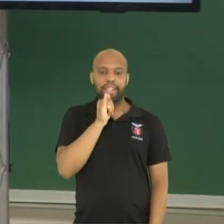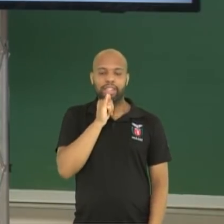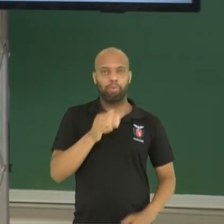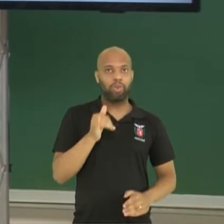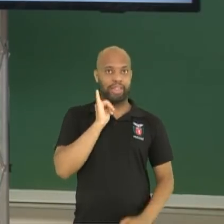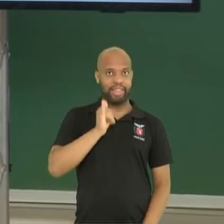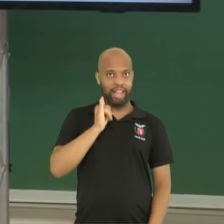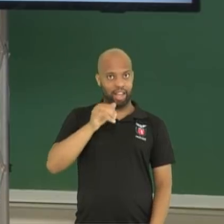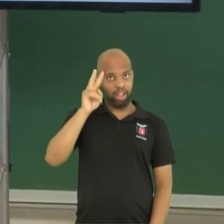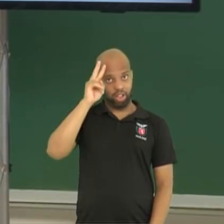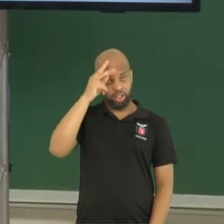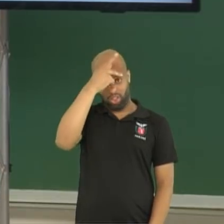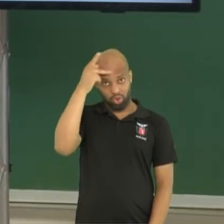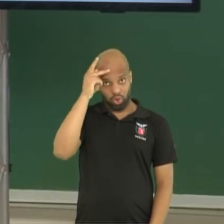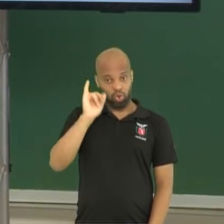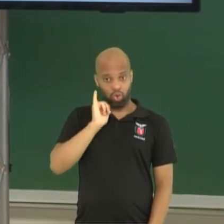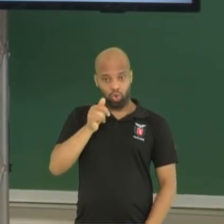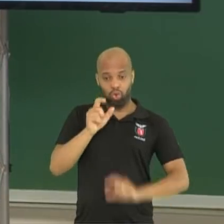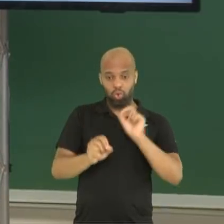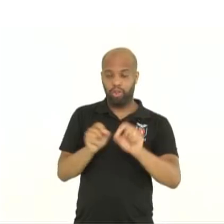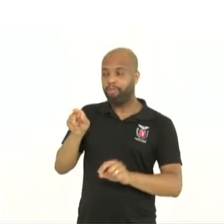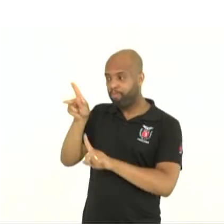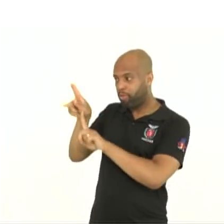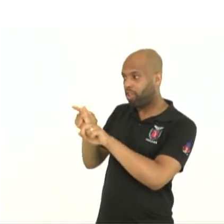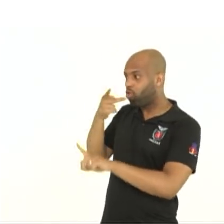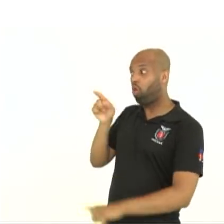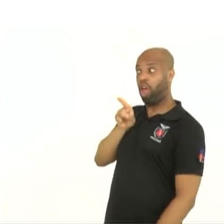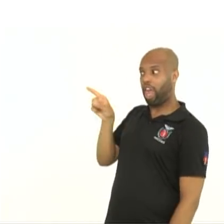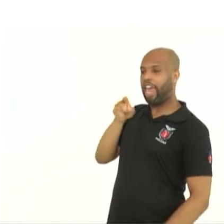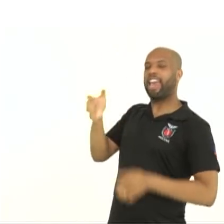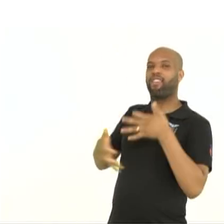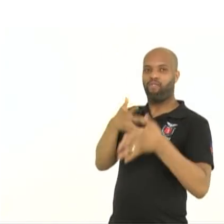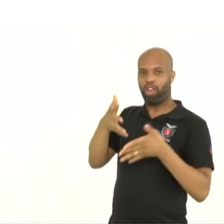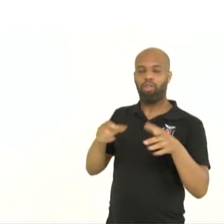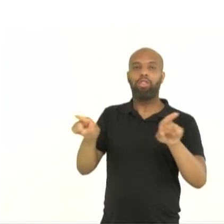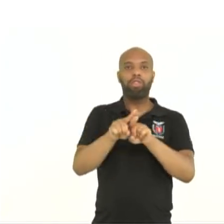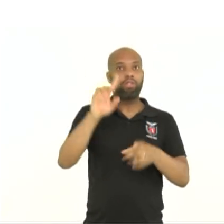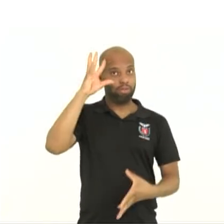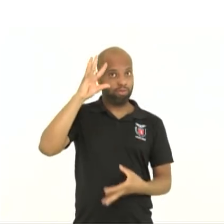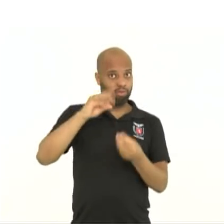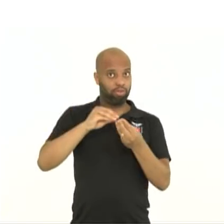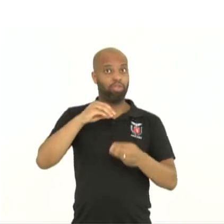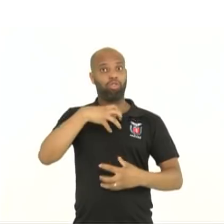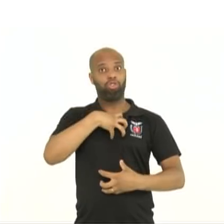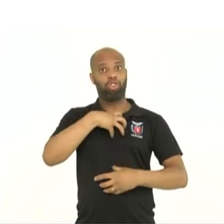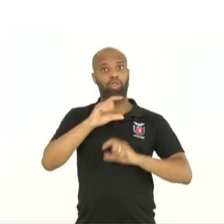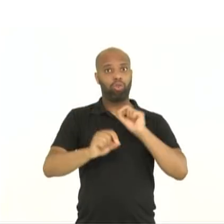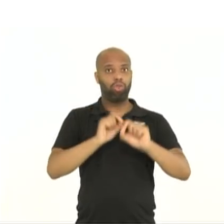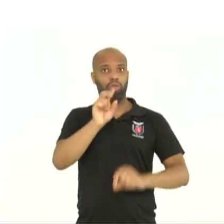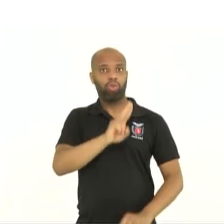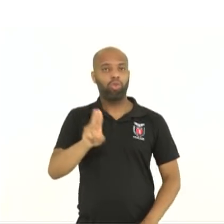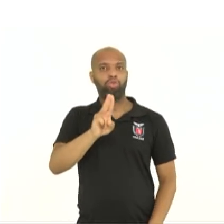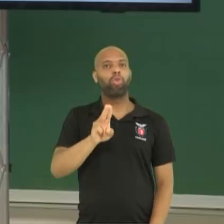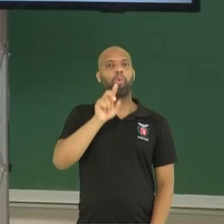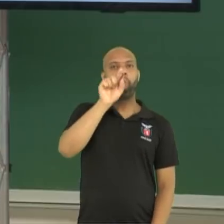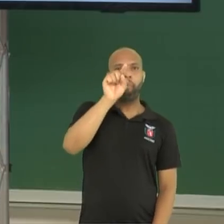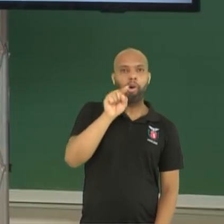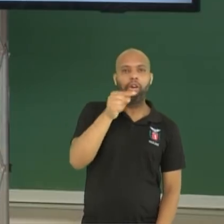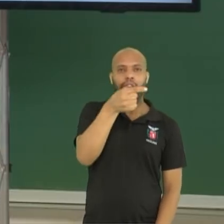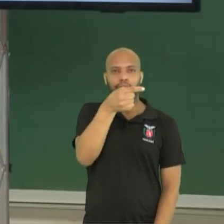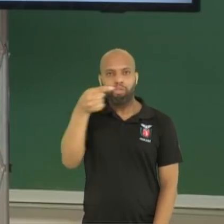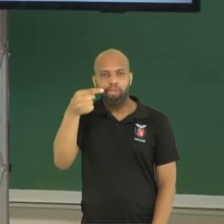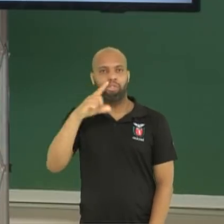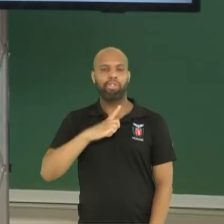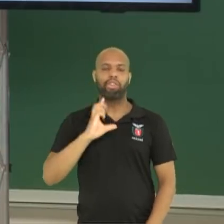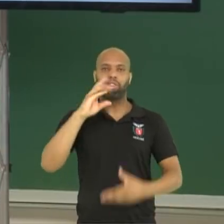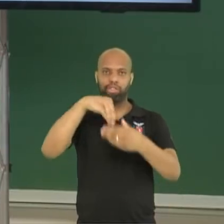que o personagem está falando. E também compreendemos ali o sentido, né, do uso da pontuação dentro do